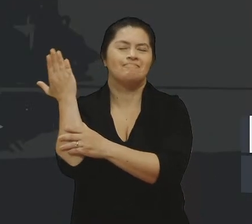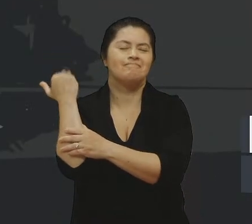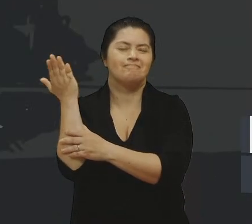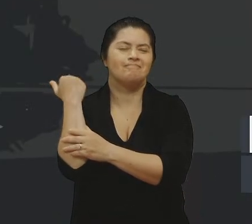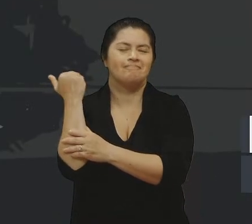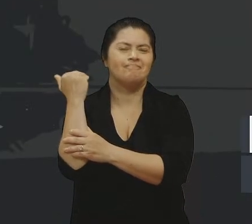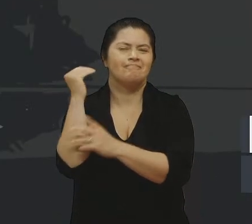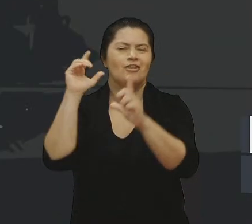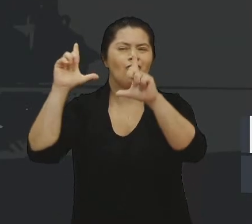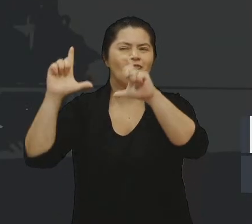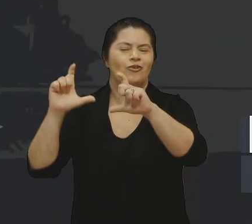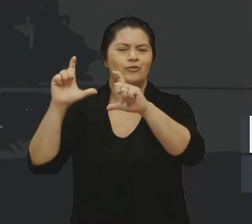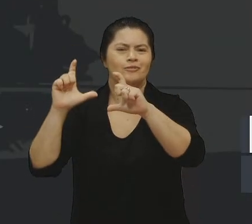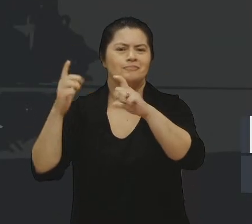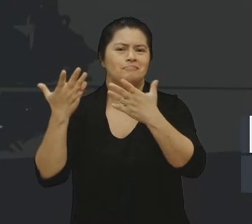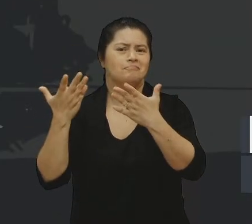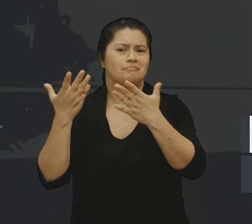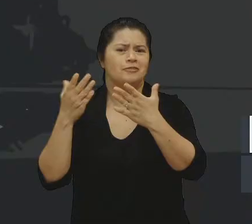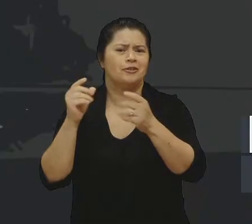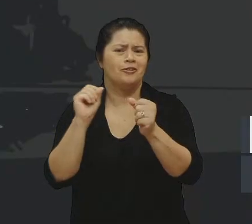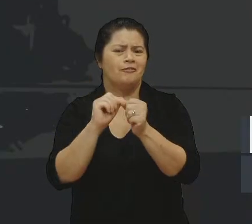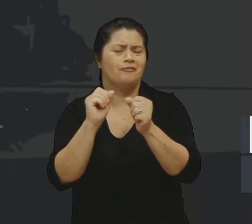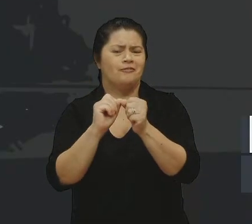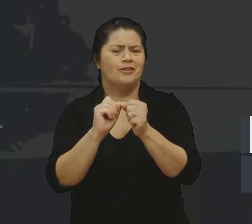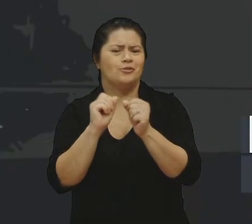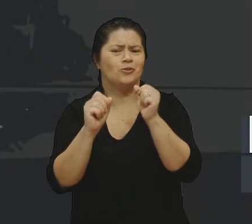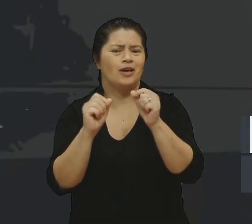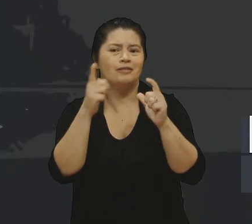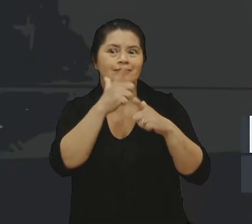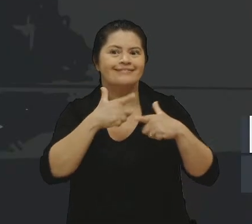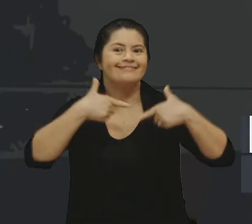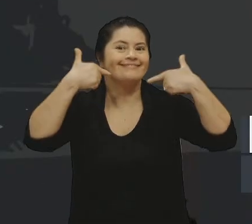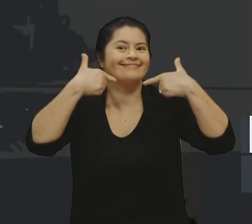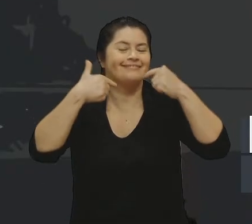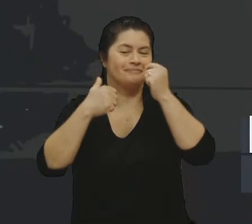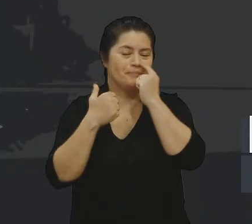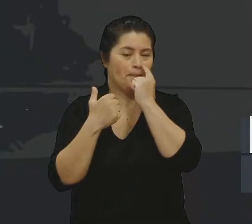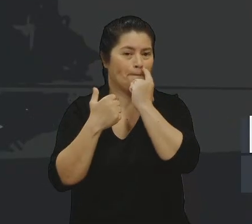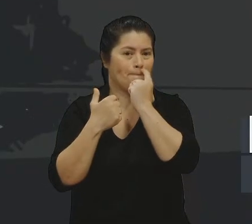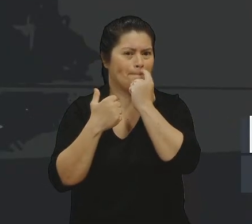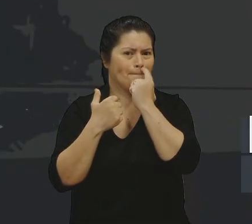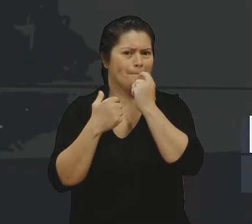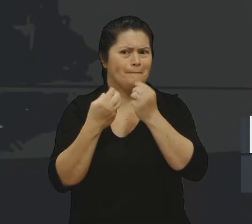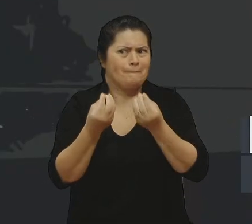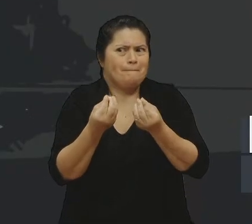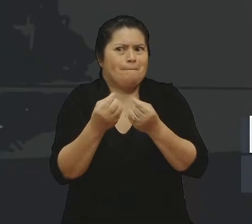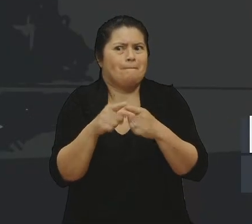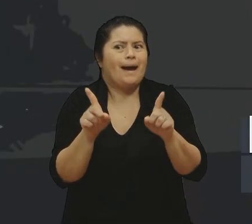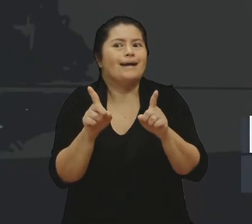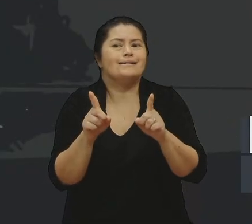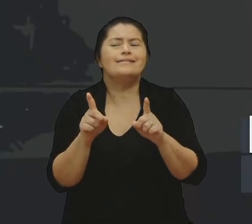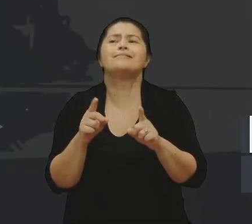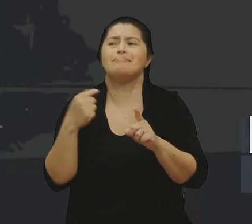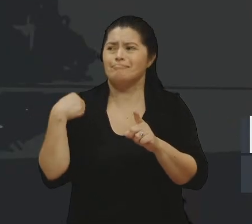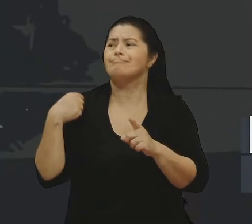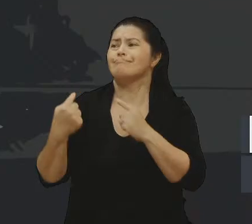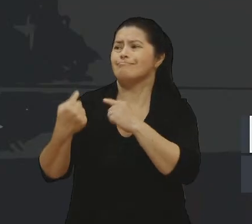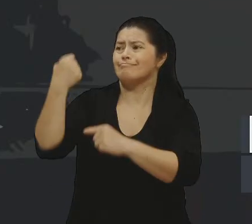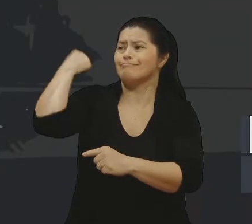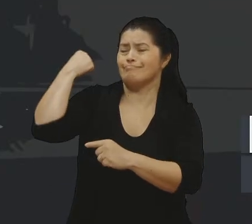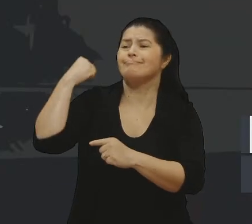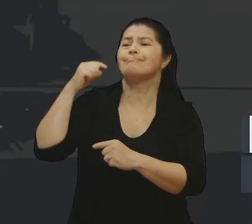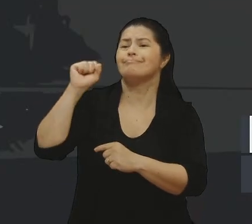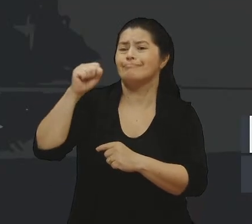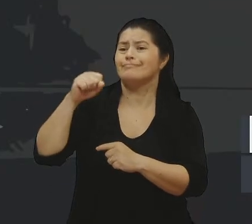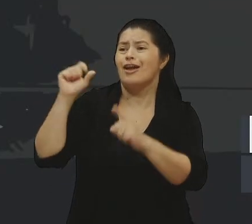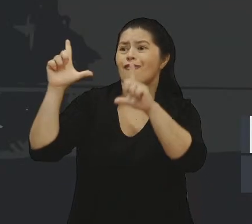eu não sei porquê, ela tomou a decisão de fazer todas elas sorrindo. Mas eu era exatamente aquele cara lá. O Edson me conhece desde aquela época,